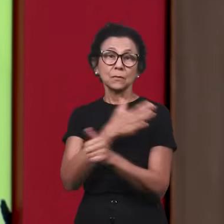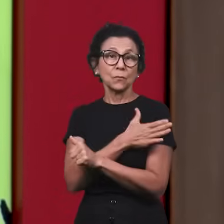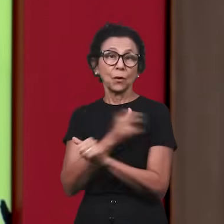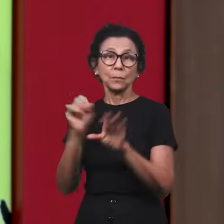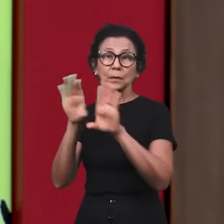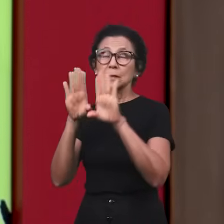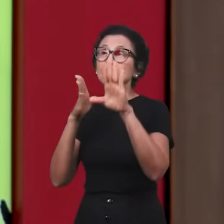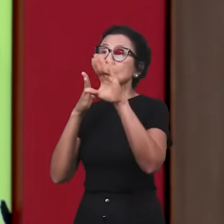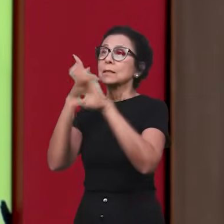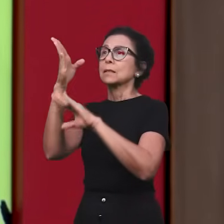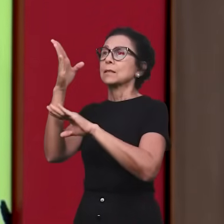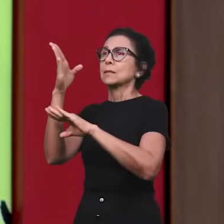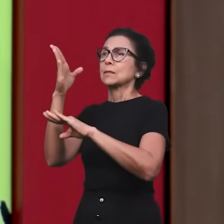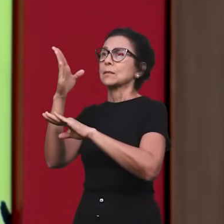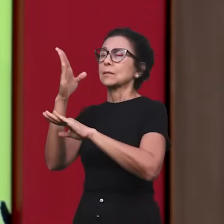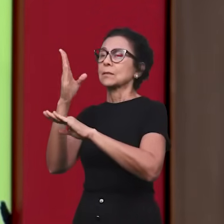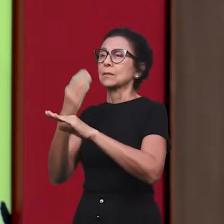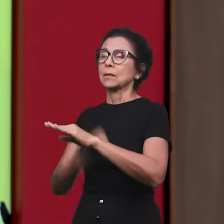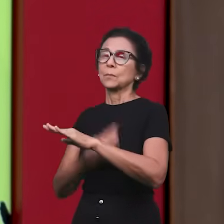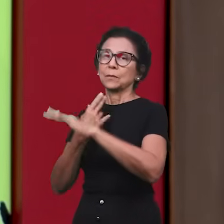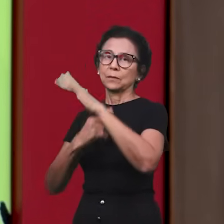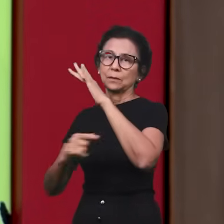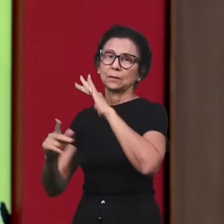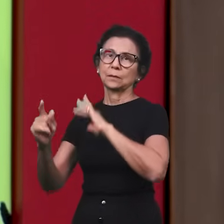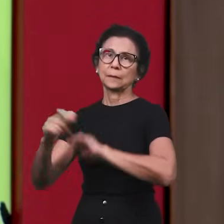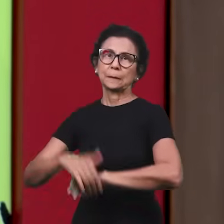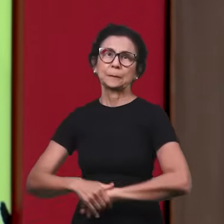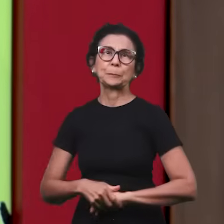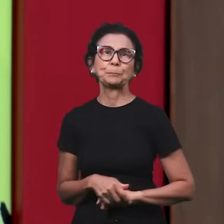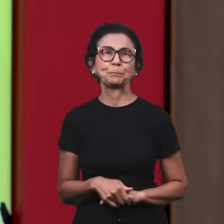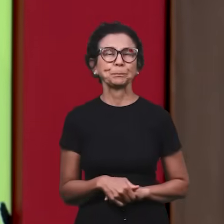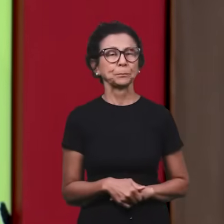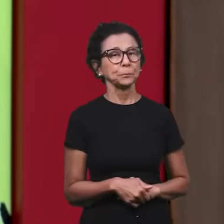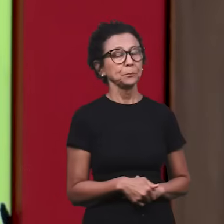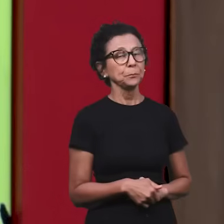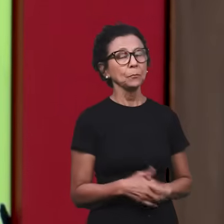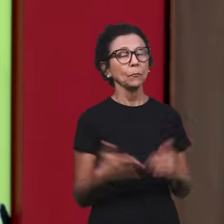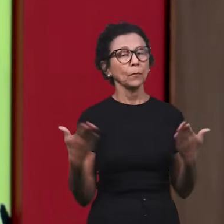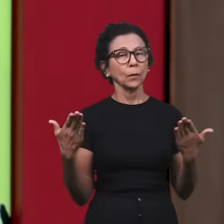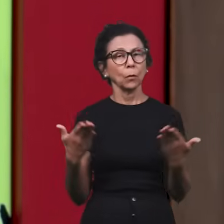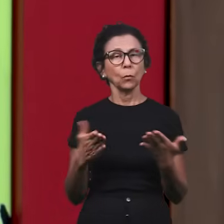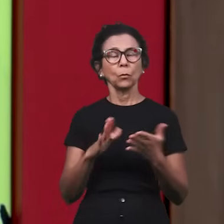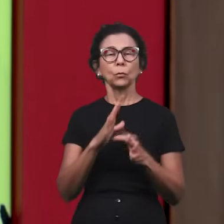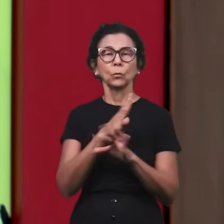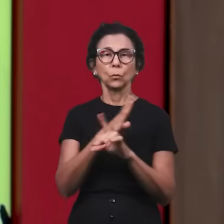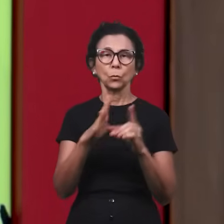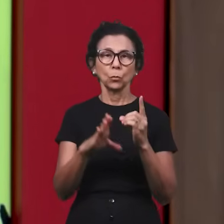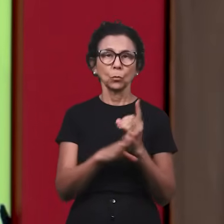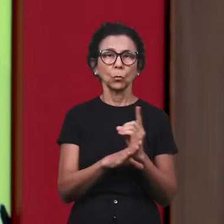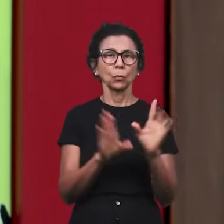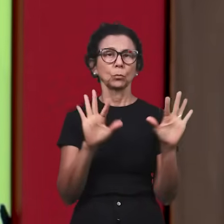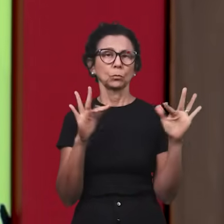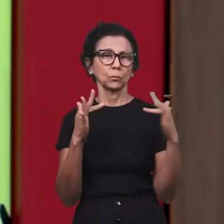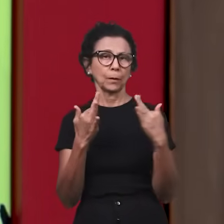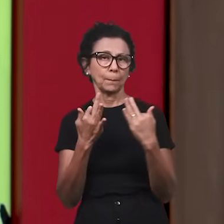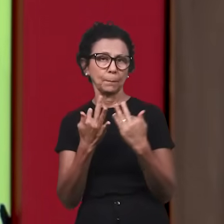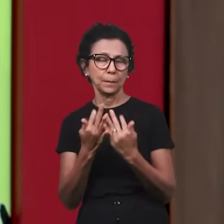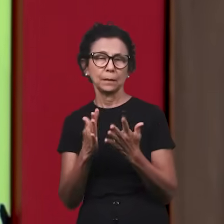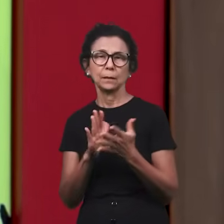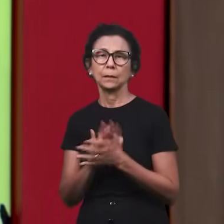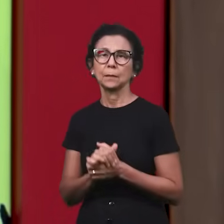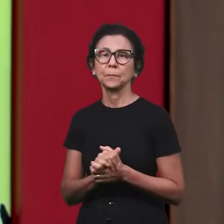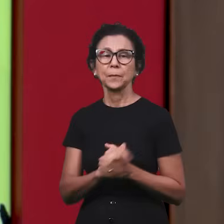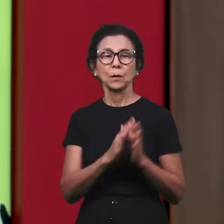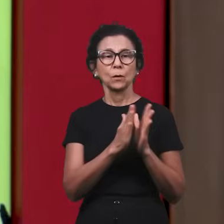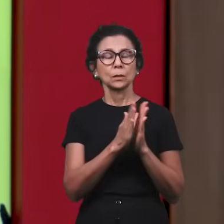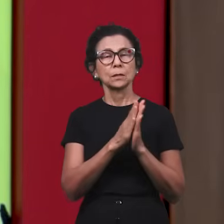à obra redentora. No primeiro episódio, nós vamos conversar a respeito do culto no lar, como as orações dos pais alcançam diferentes